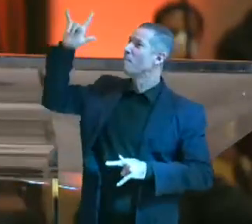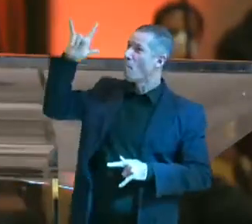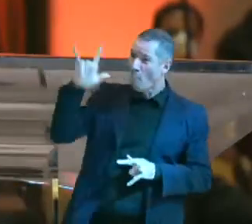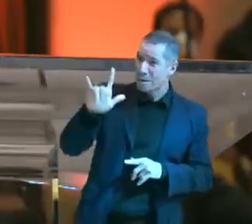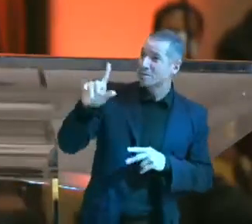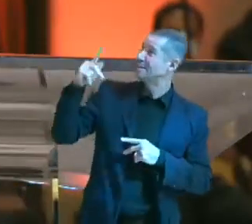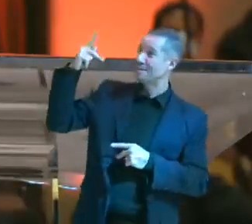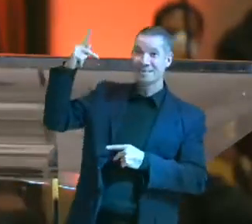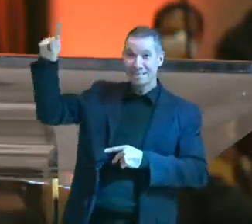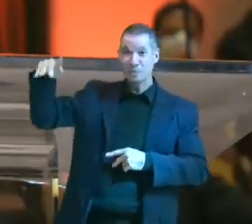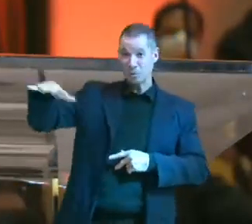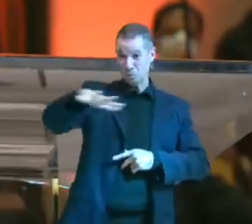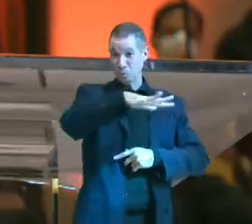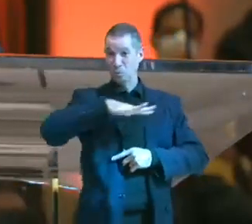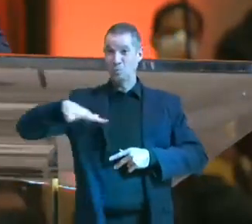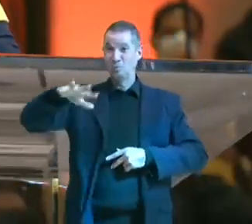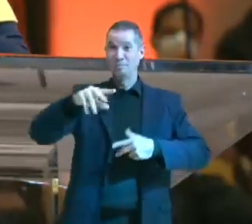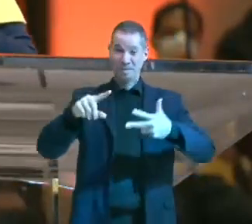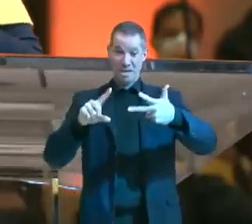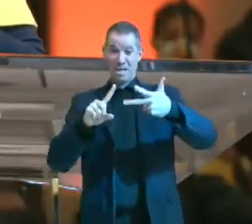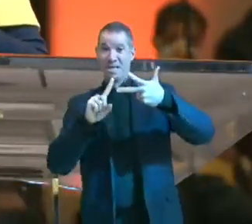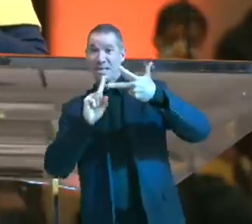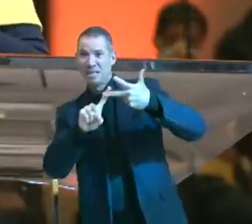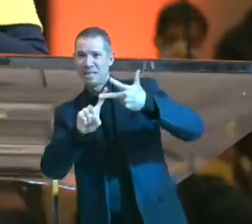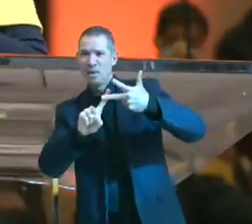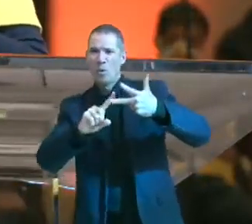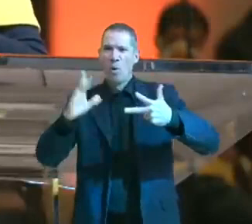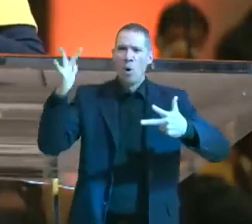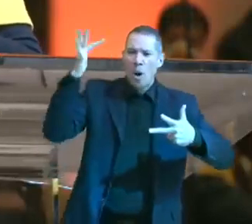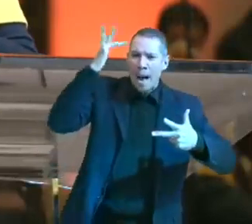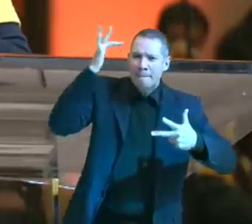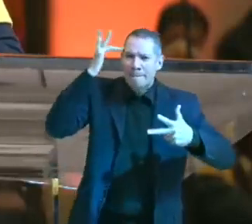redor. Terceiro, porque é um privilégio muito